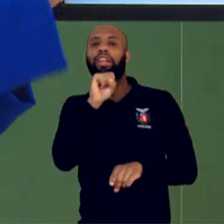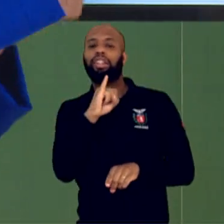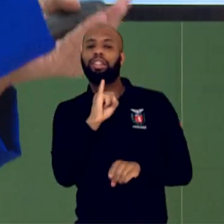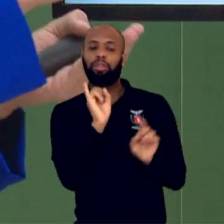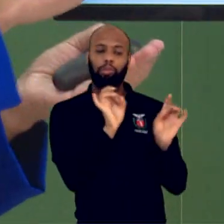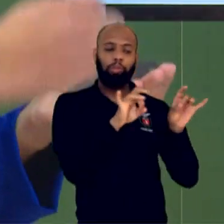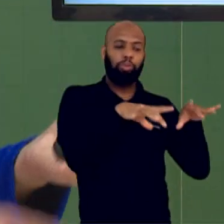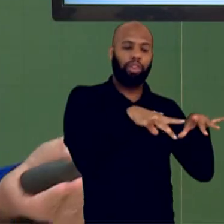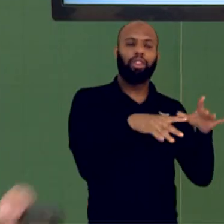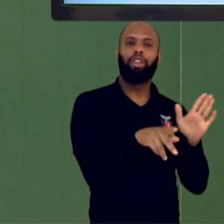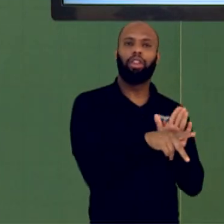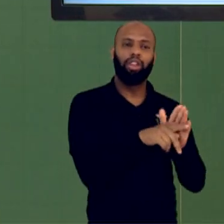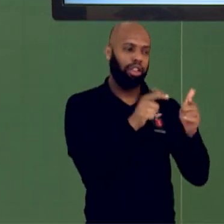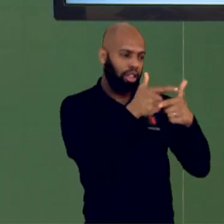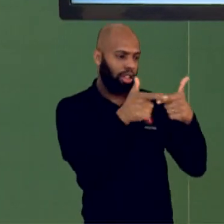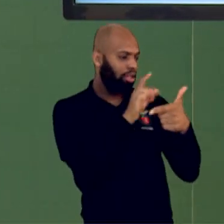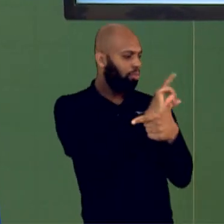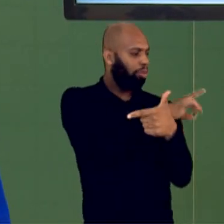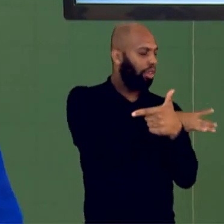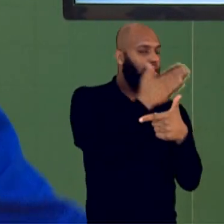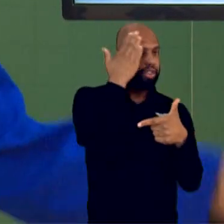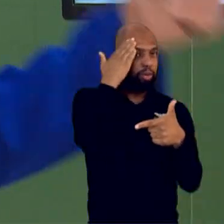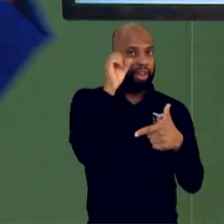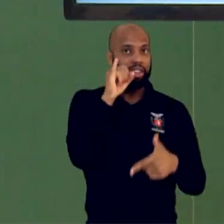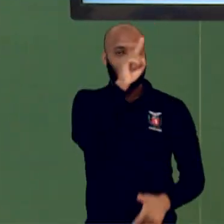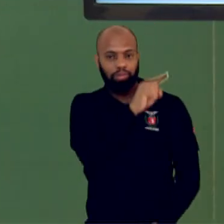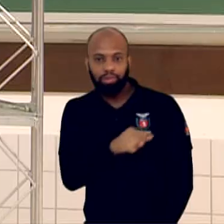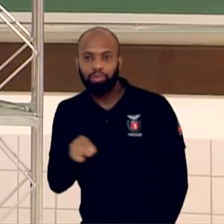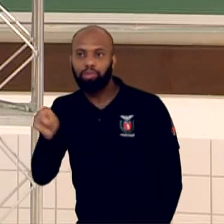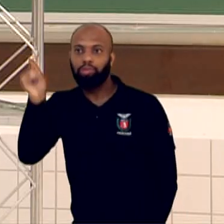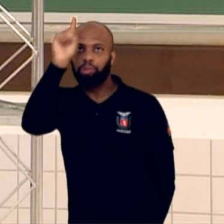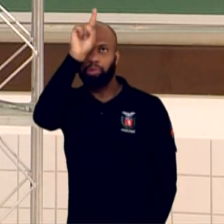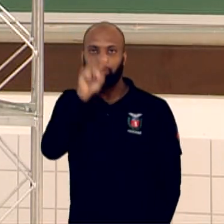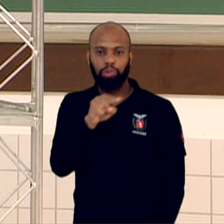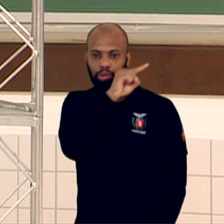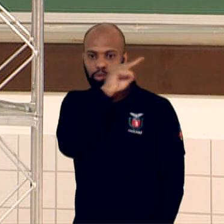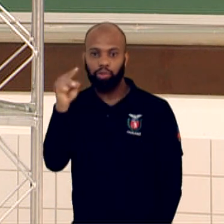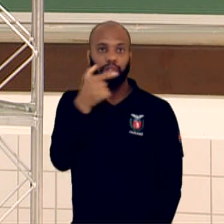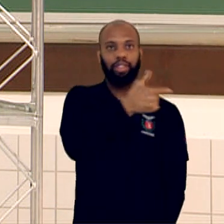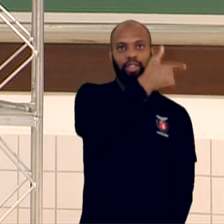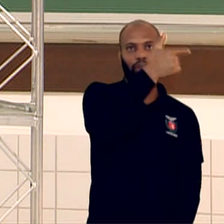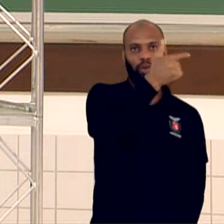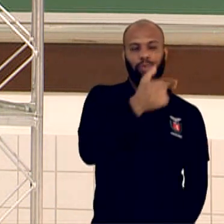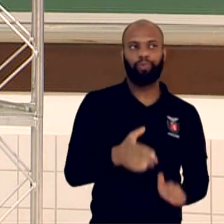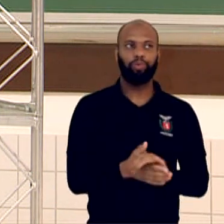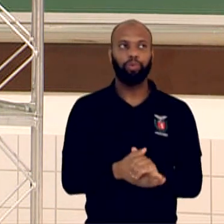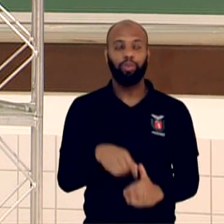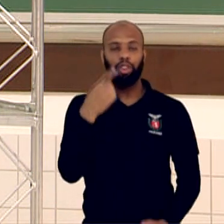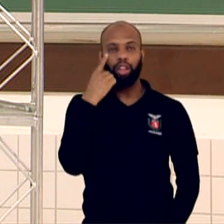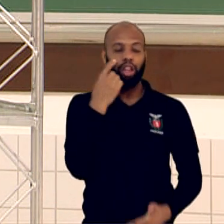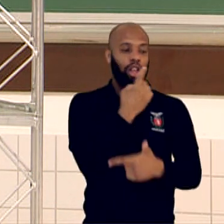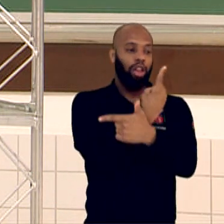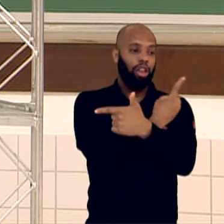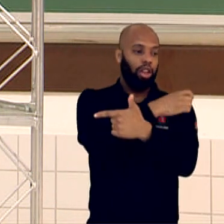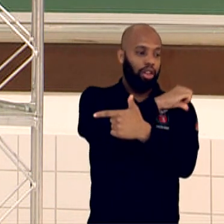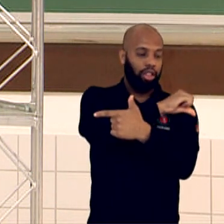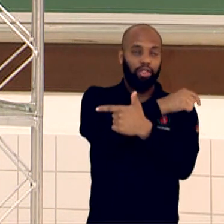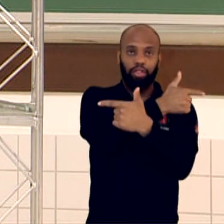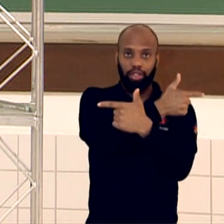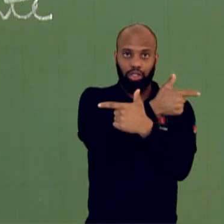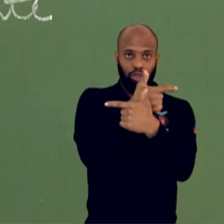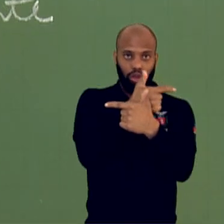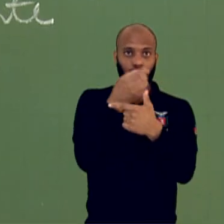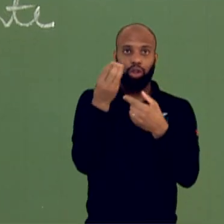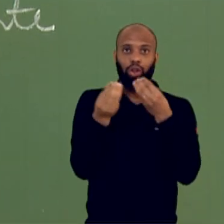divisão para saber se realmente está no segundo quadrante, tá? Então, resolvendo aqui no quadro, então, 1922, o que a gente vai fazer com